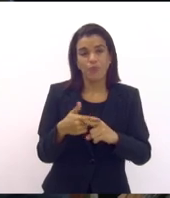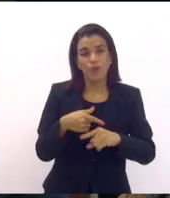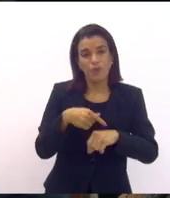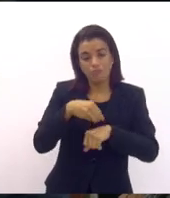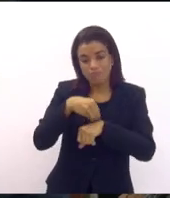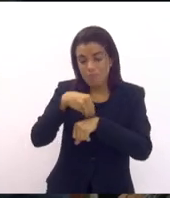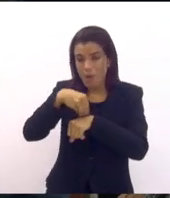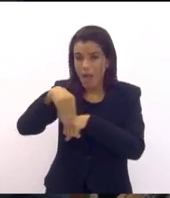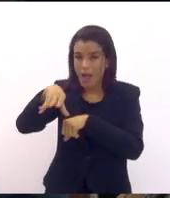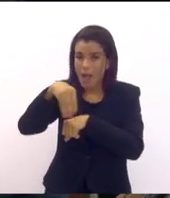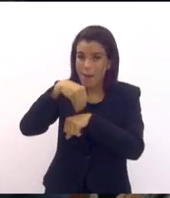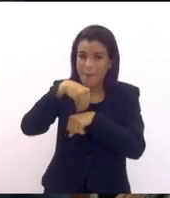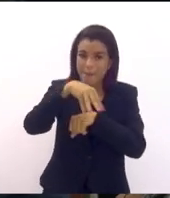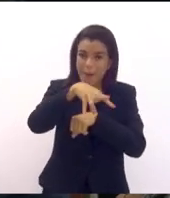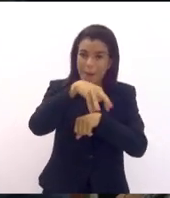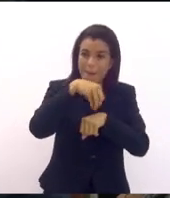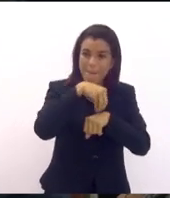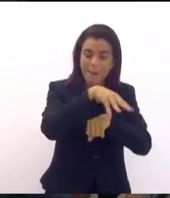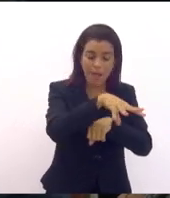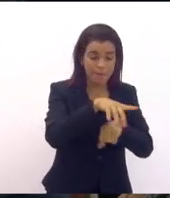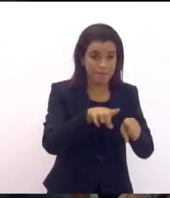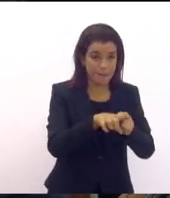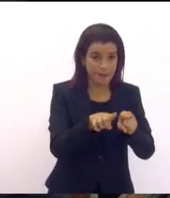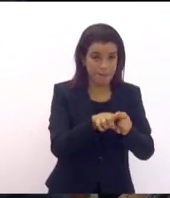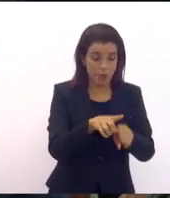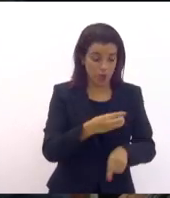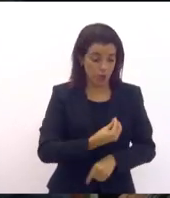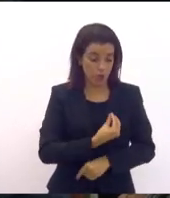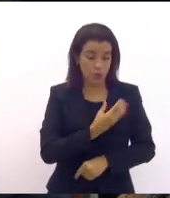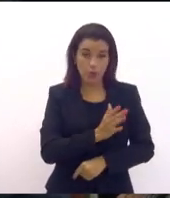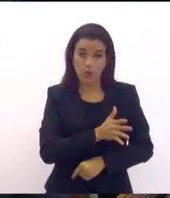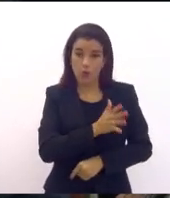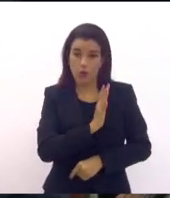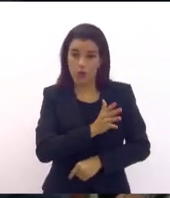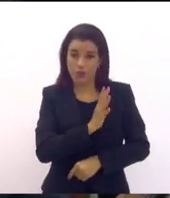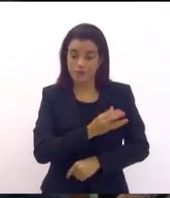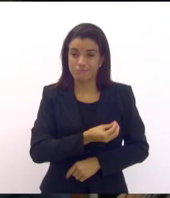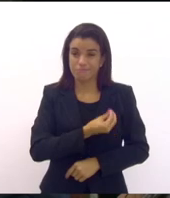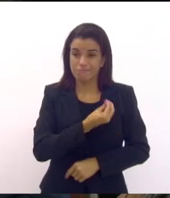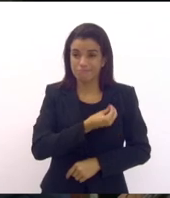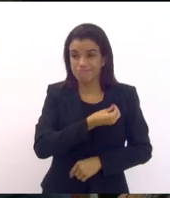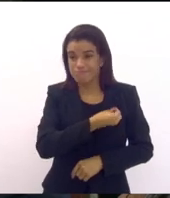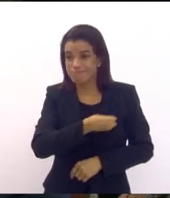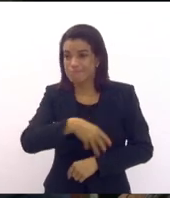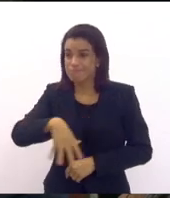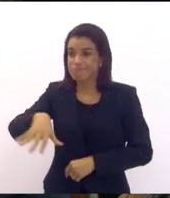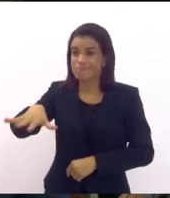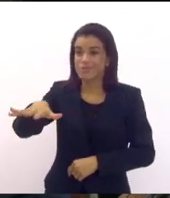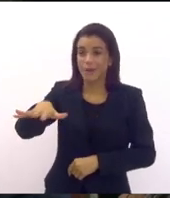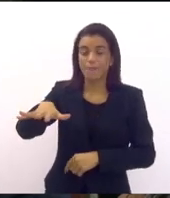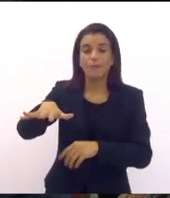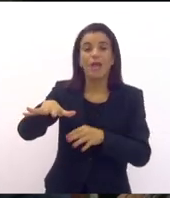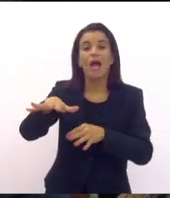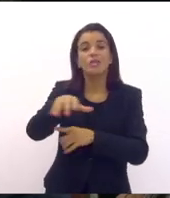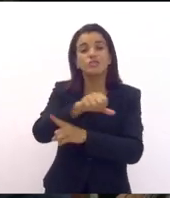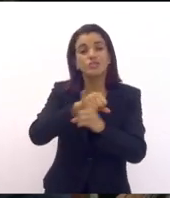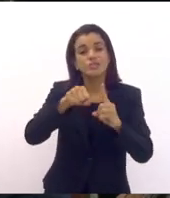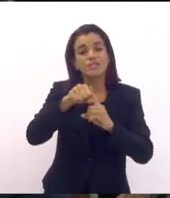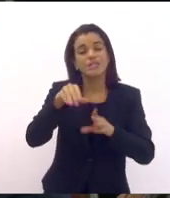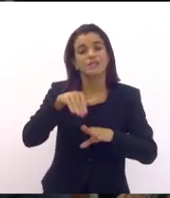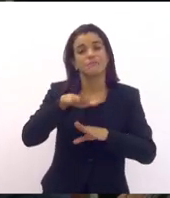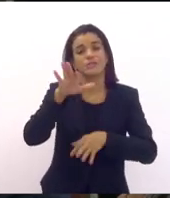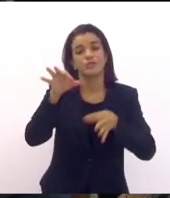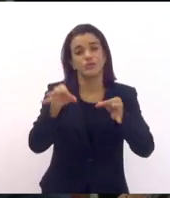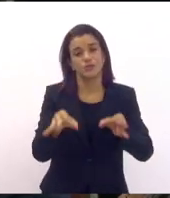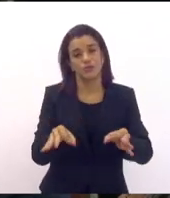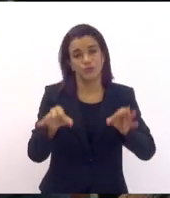humano naquilo que tem no seu coração na sua vida também tem a grande preocupação com a sociedade mais justa e mais humana por